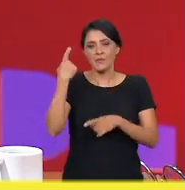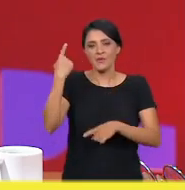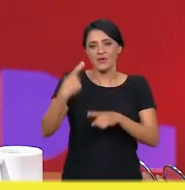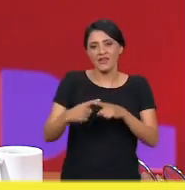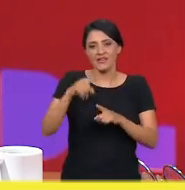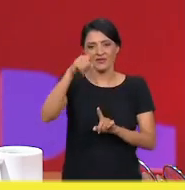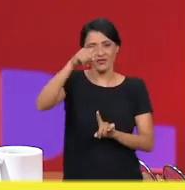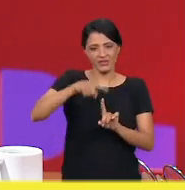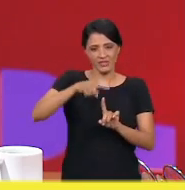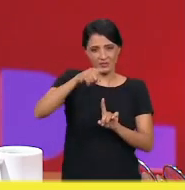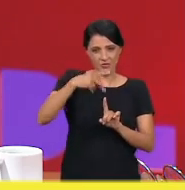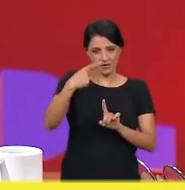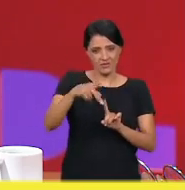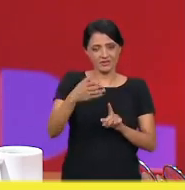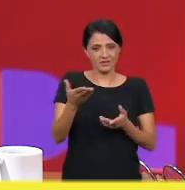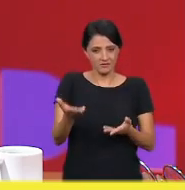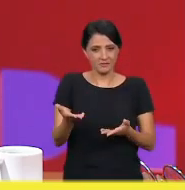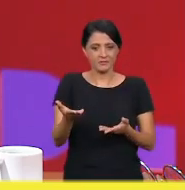esse tipo de